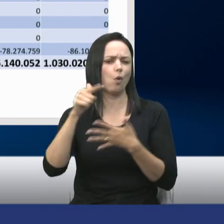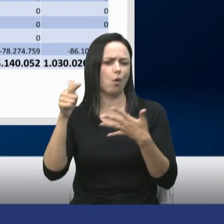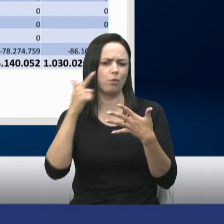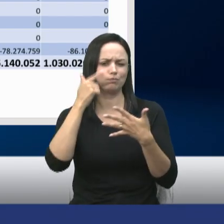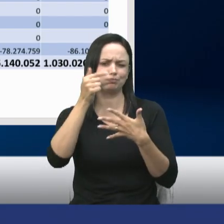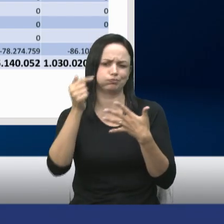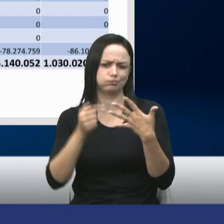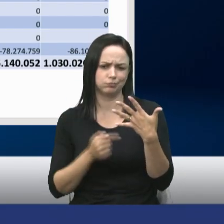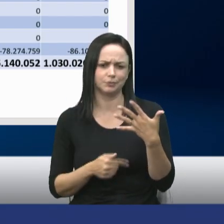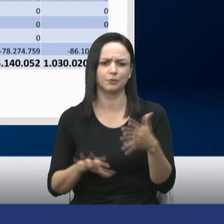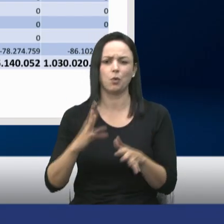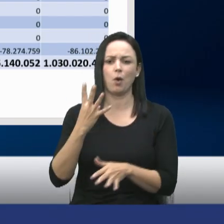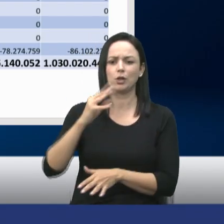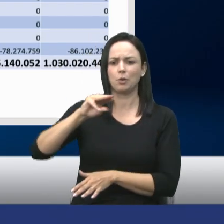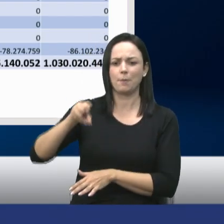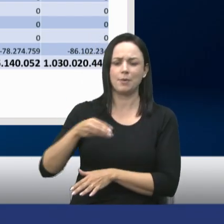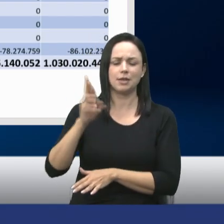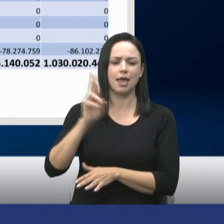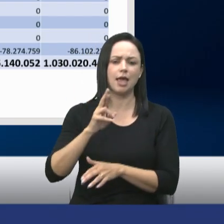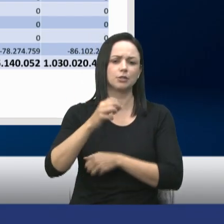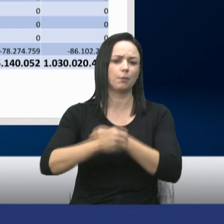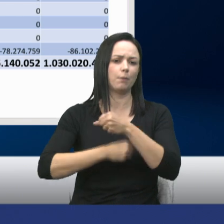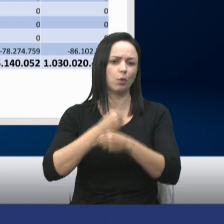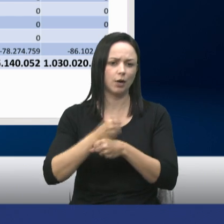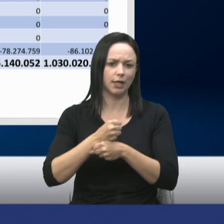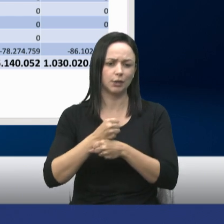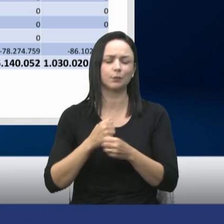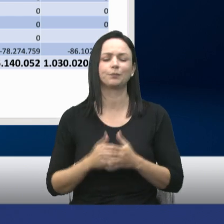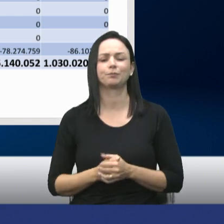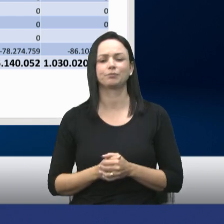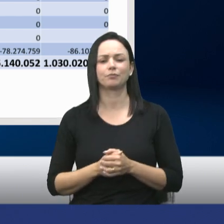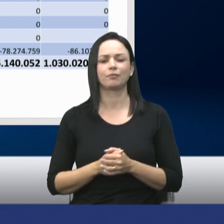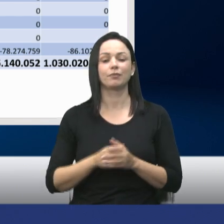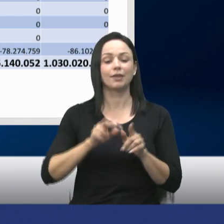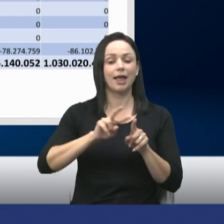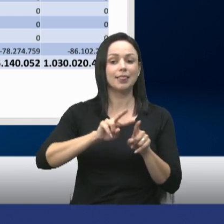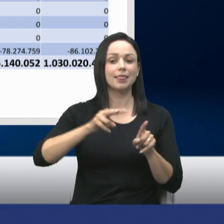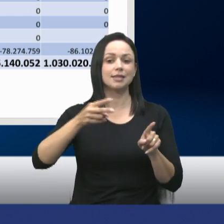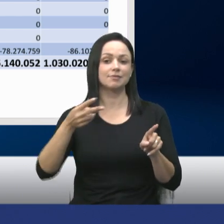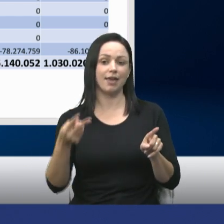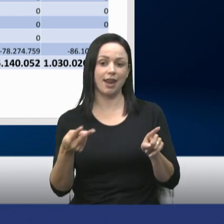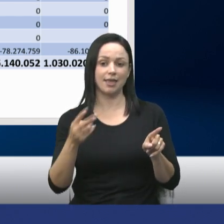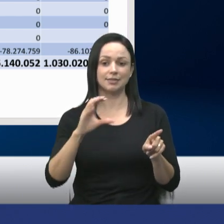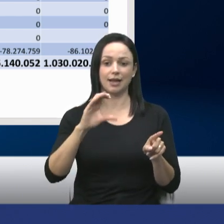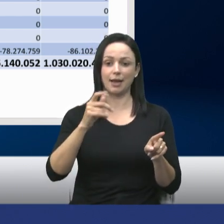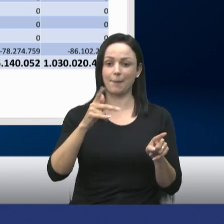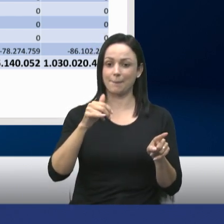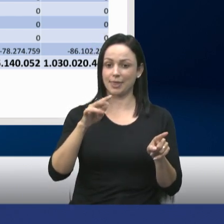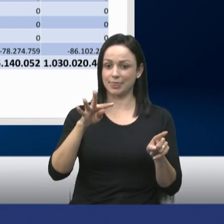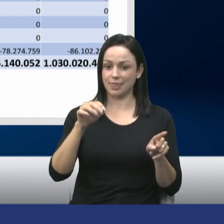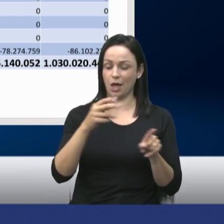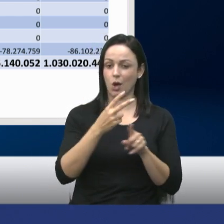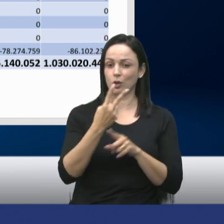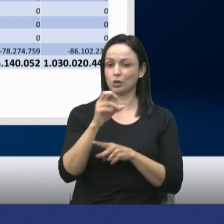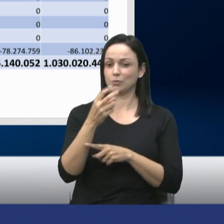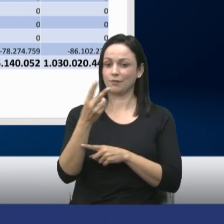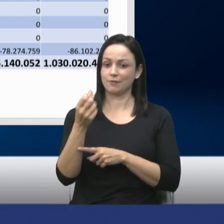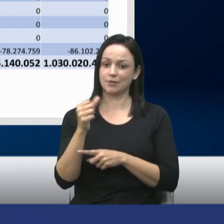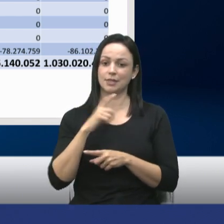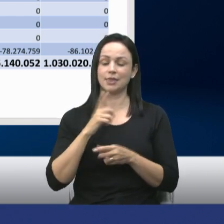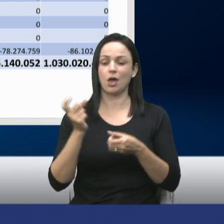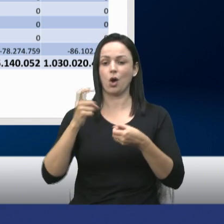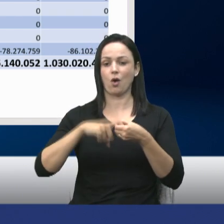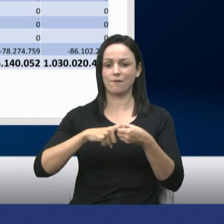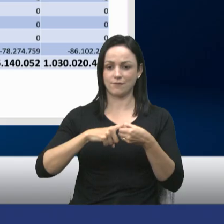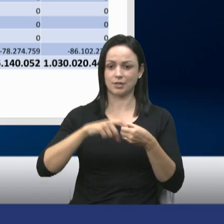média de 4 milhões de reais anuais. E as transferências de capitais para 2026, que são os convênios em andamento,